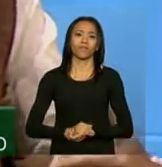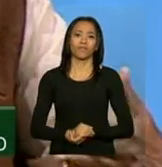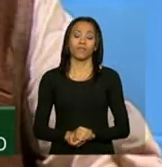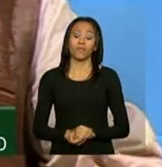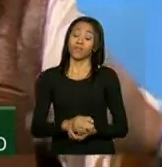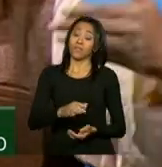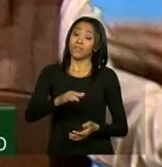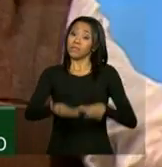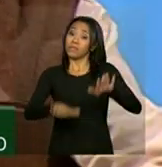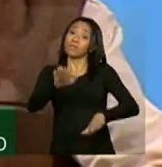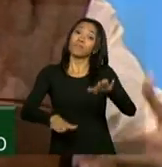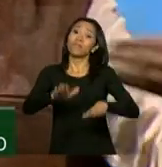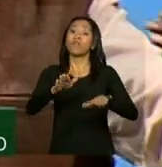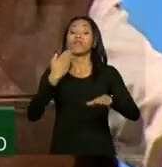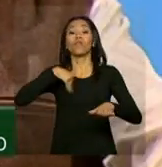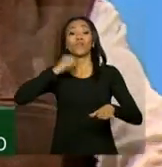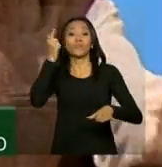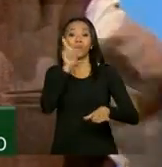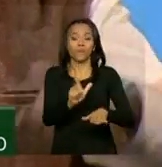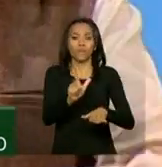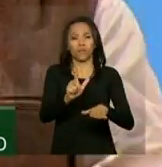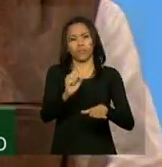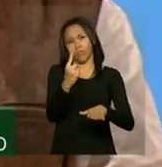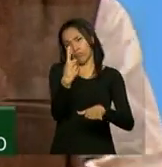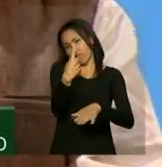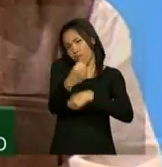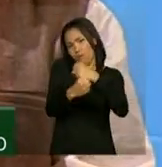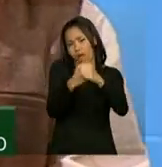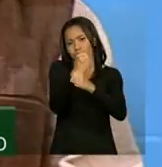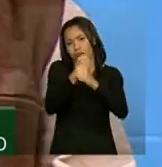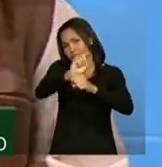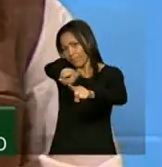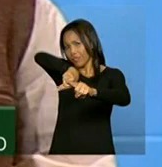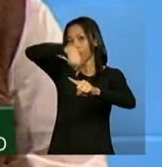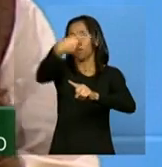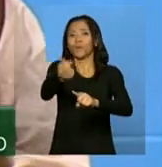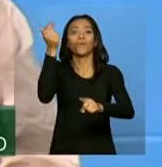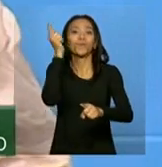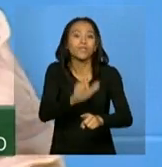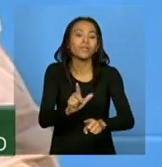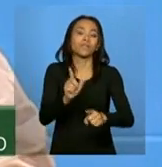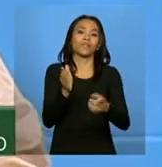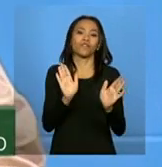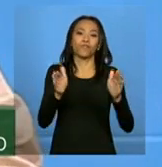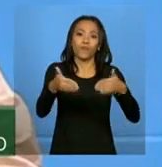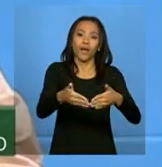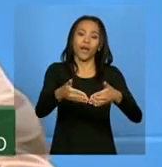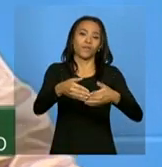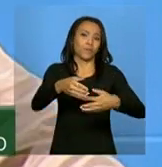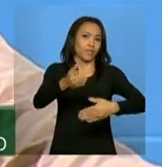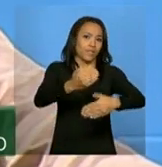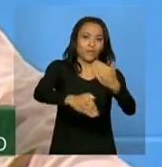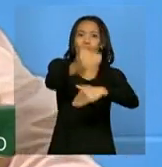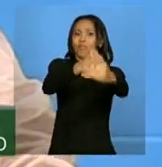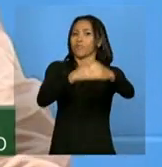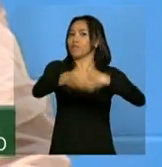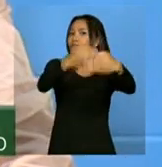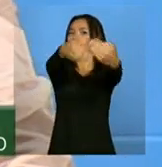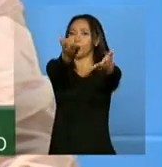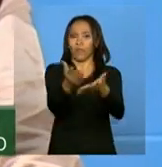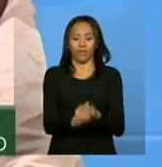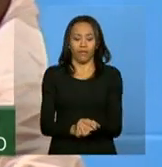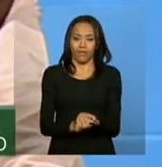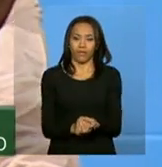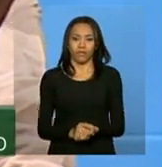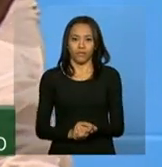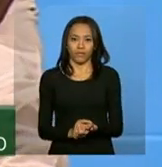mente. Talvez nós atinjamos ali um ano depois as metas em termos de desenvolvimento do milênio, as metas